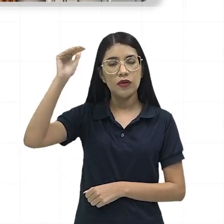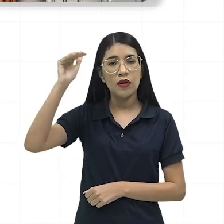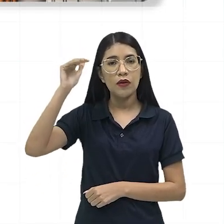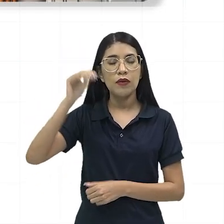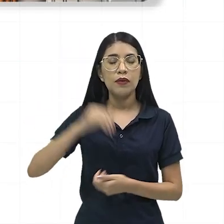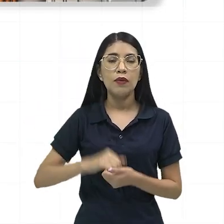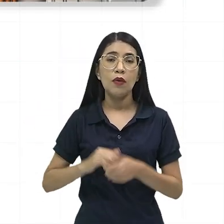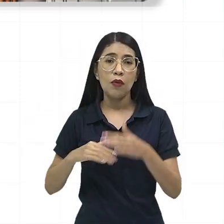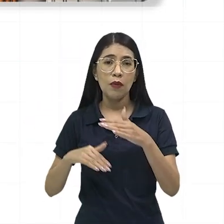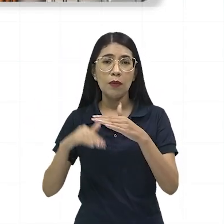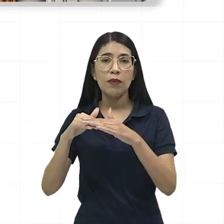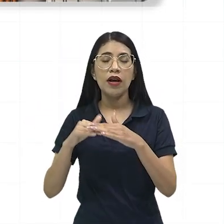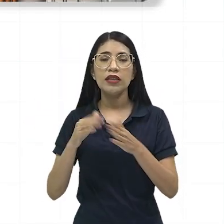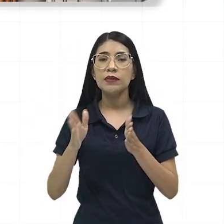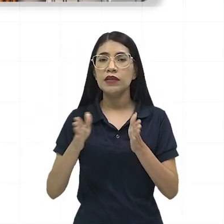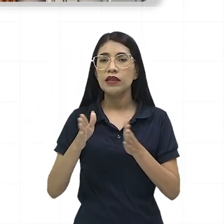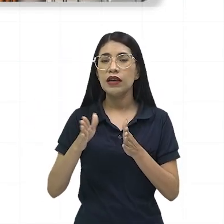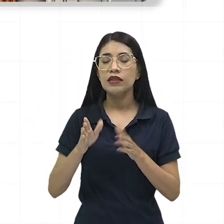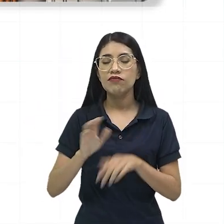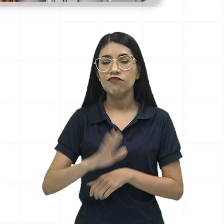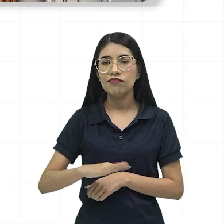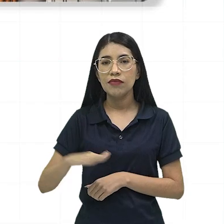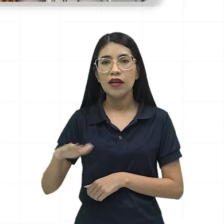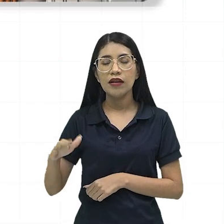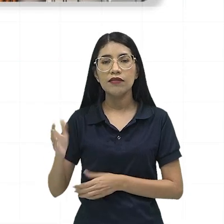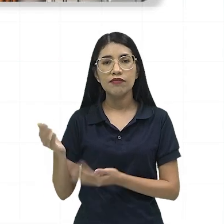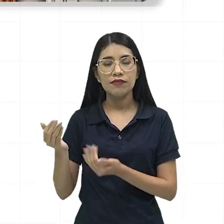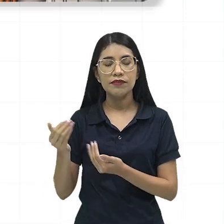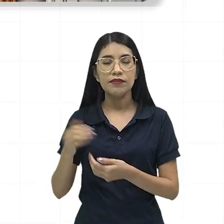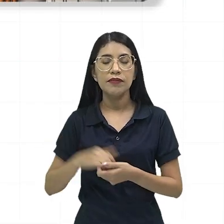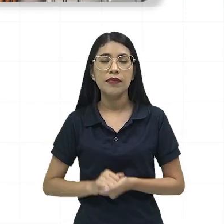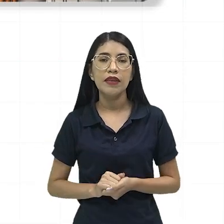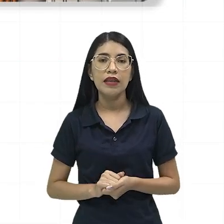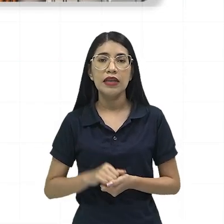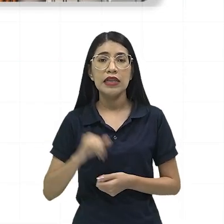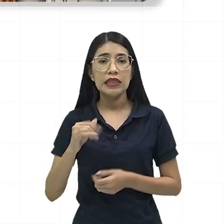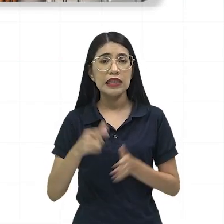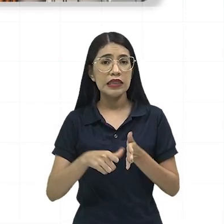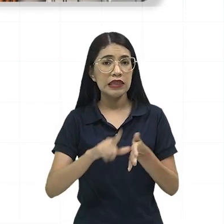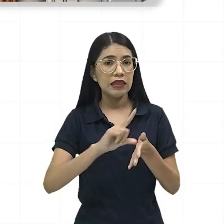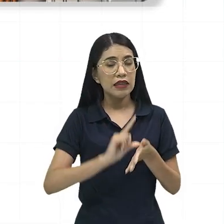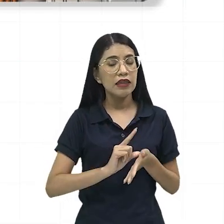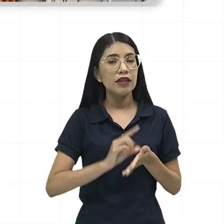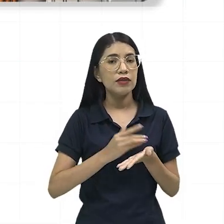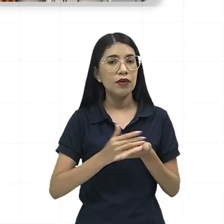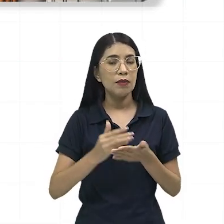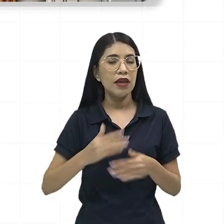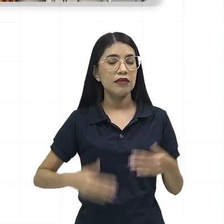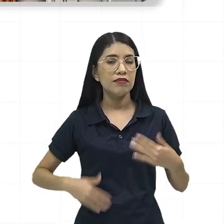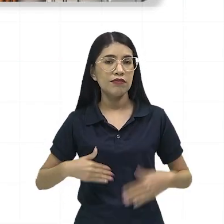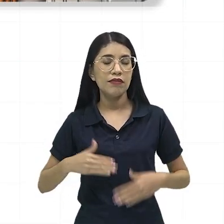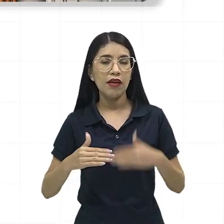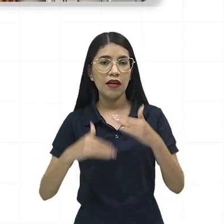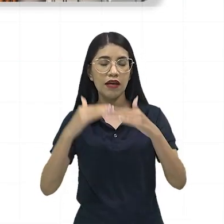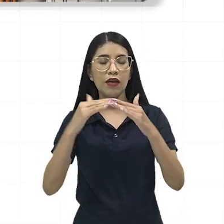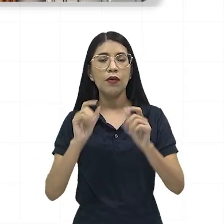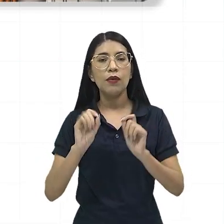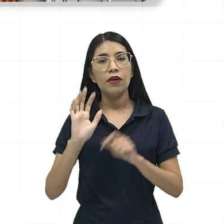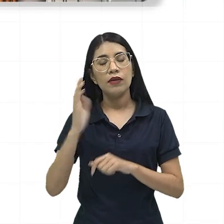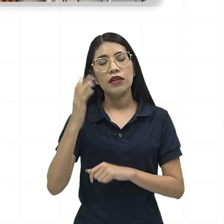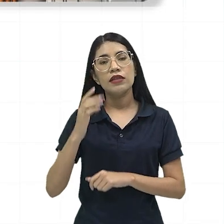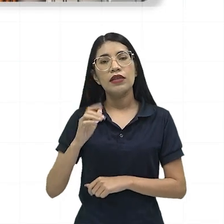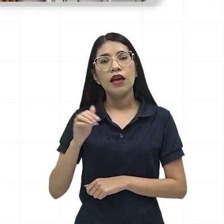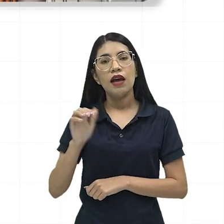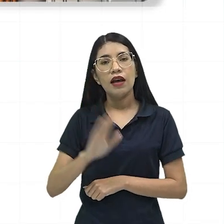de desenvolvimento ele acontece ali durante a infância e a adolescência. Se a puberdade começa mais cedo, logo essa criança não